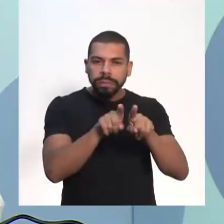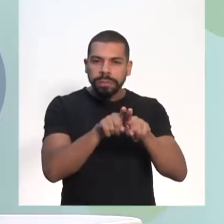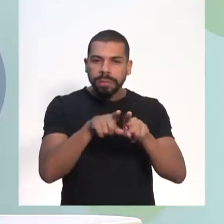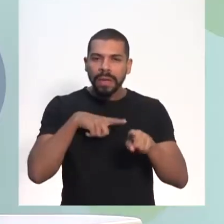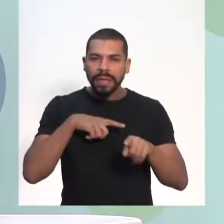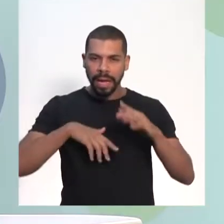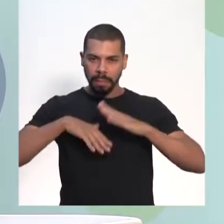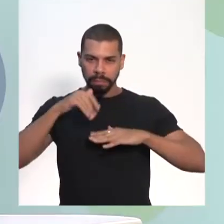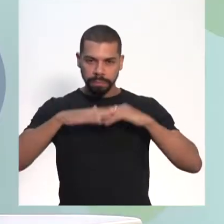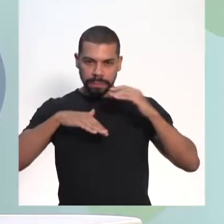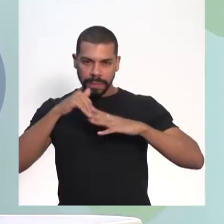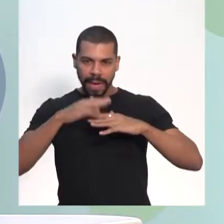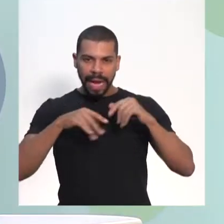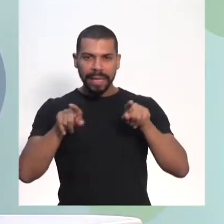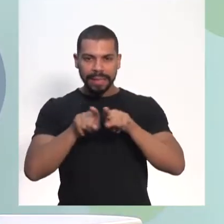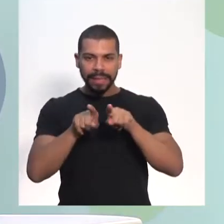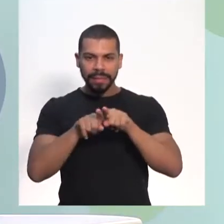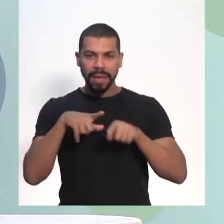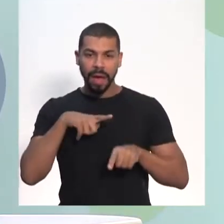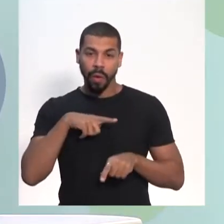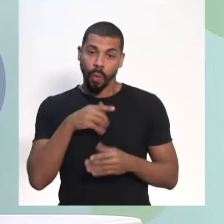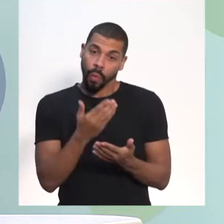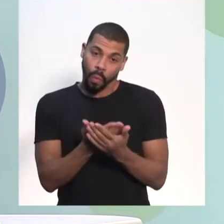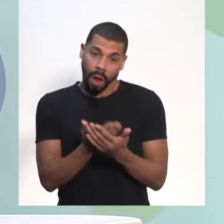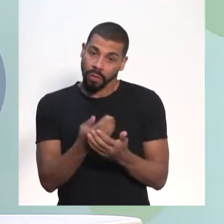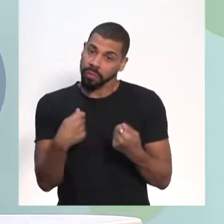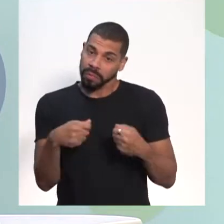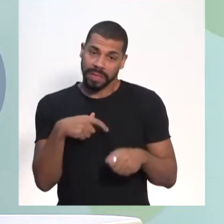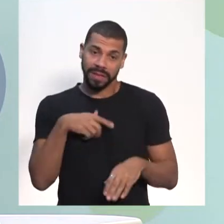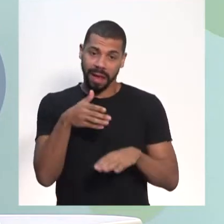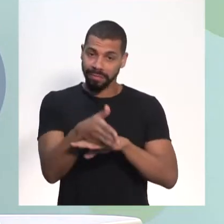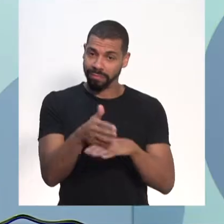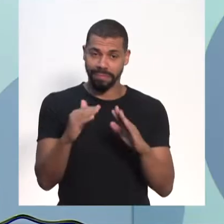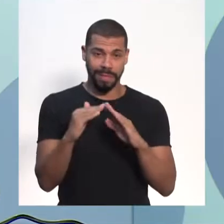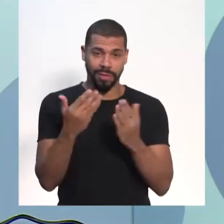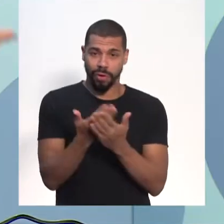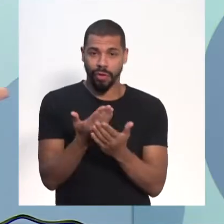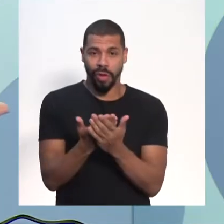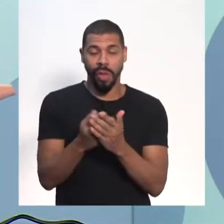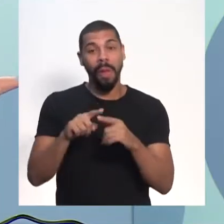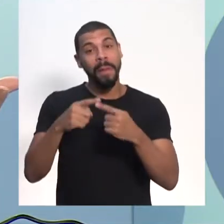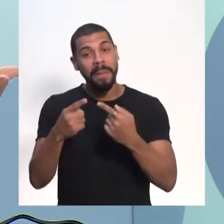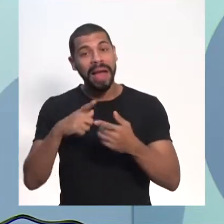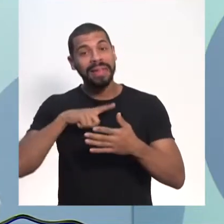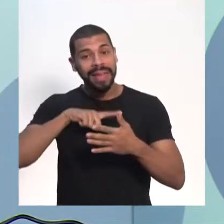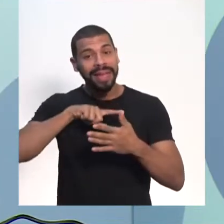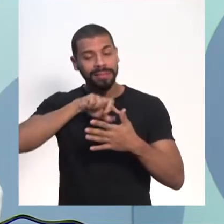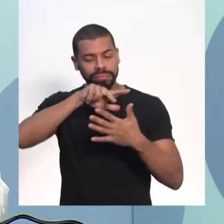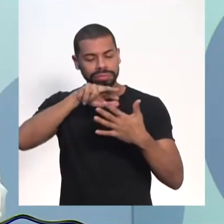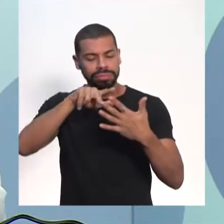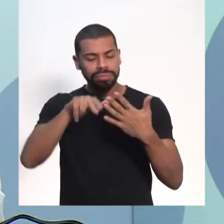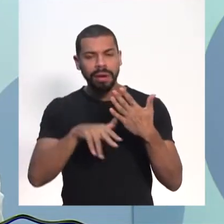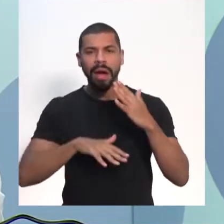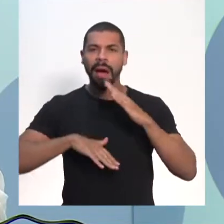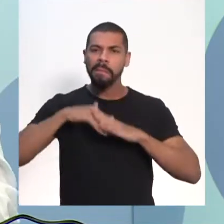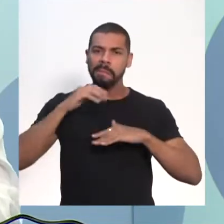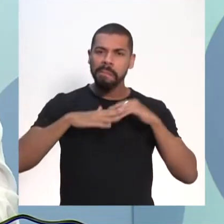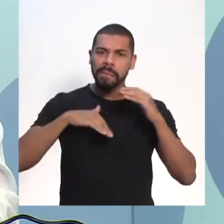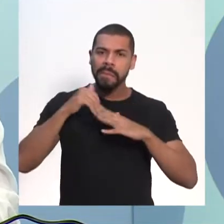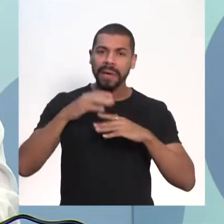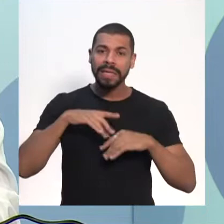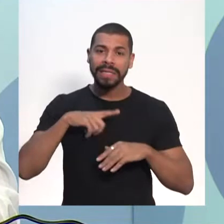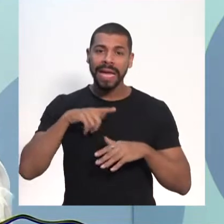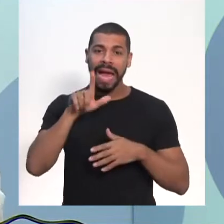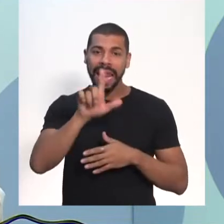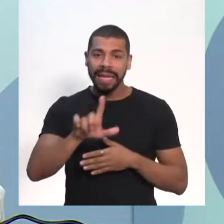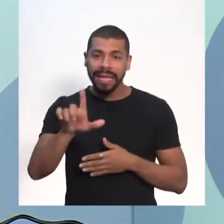muito sobre isso, né? Então, o aluno tem que estar na escola para que ele pegue os livros, mas a gente tem outras habilidades relacionadas à